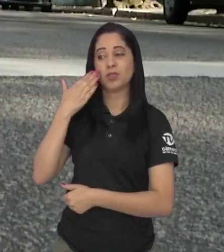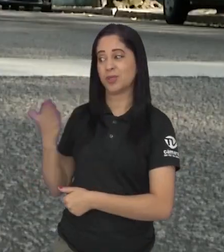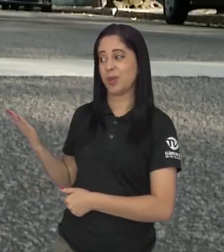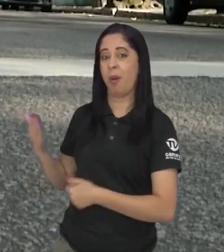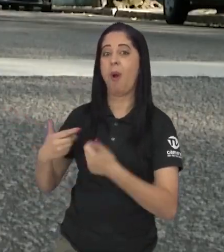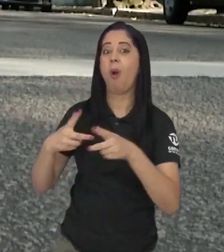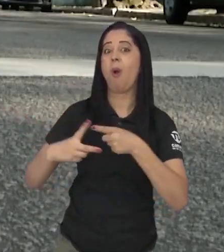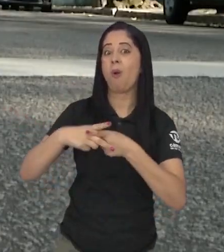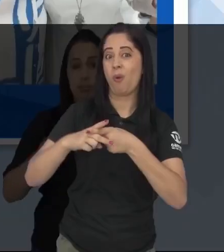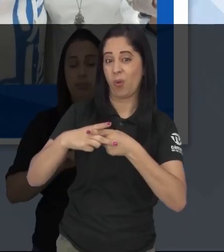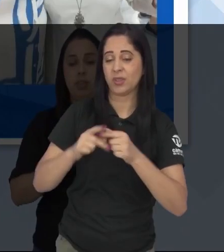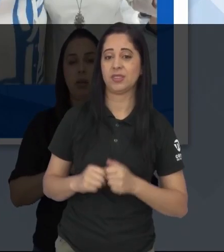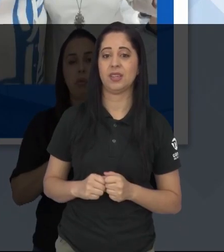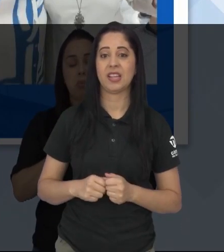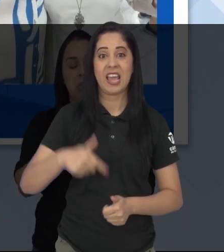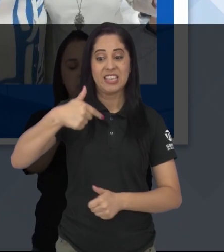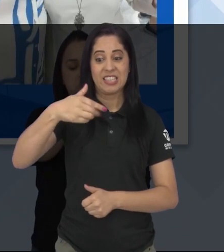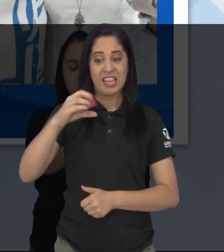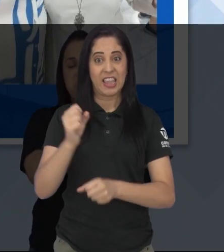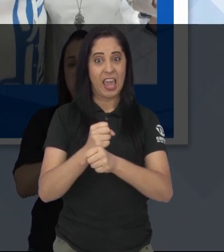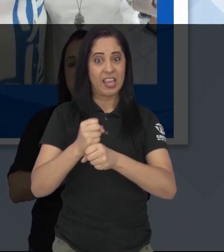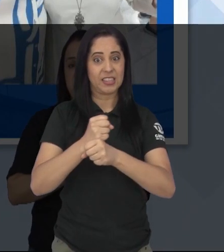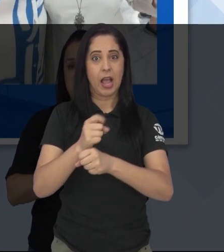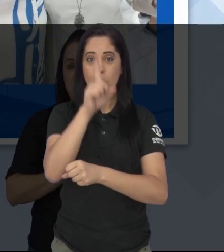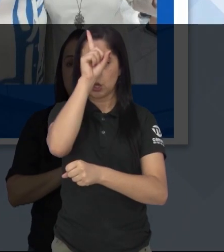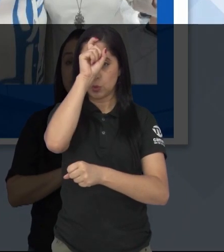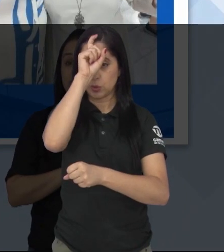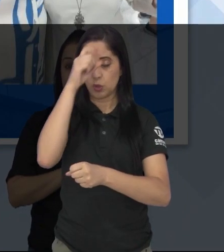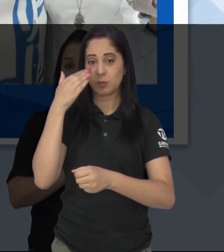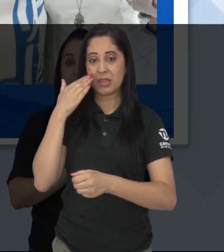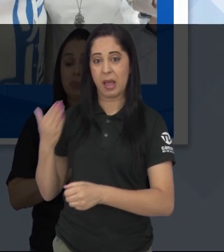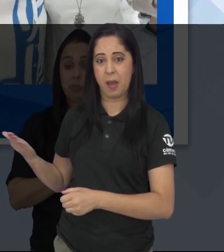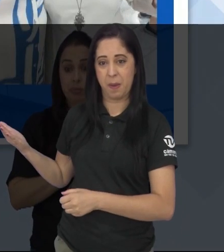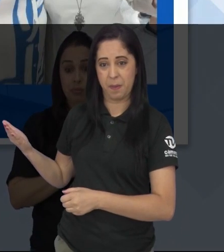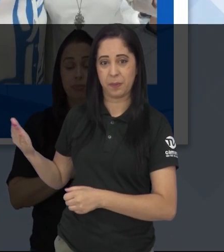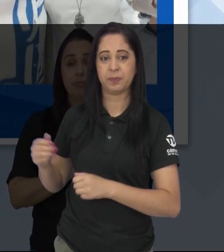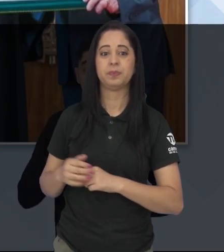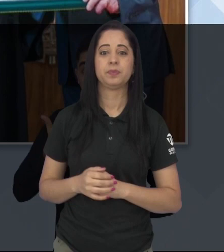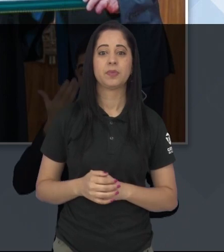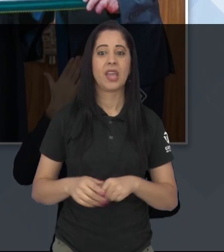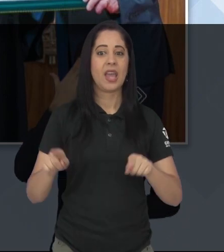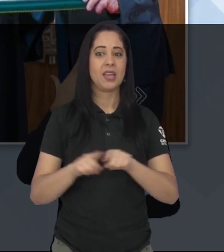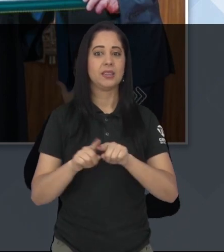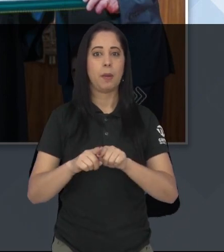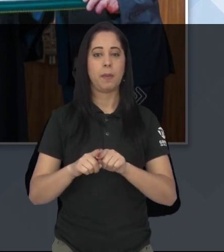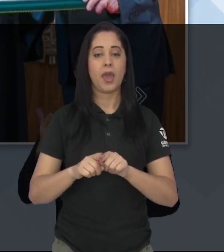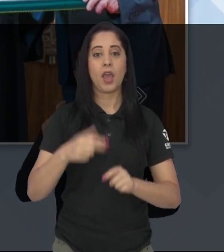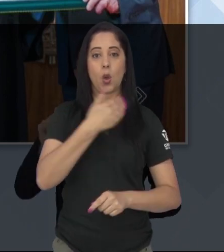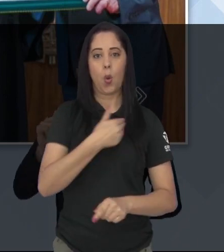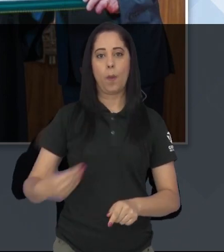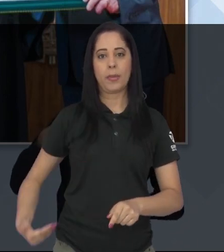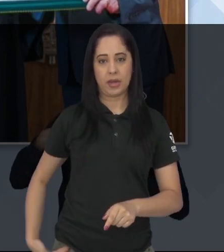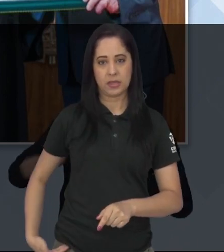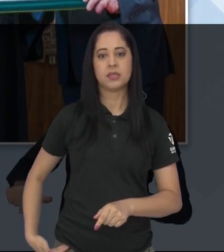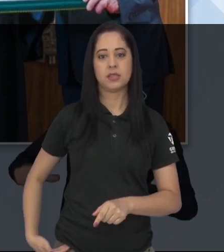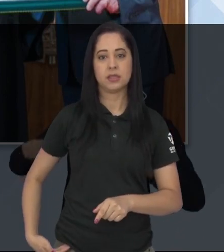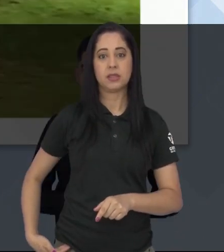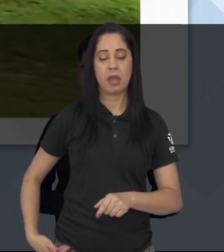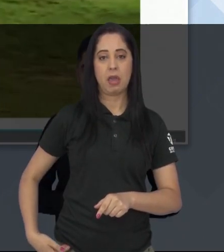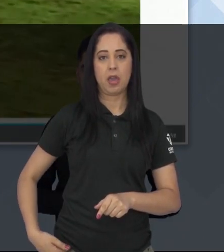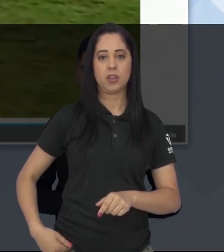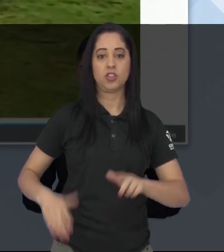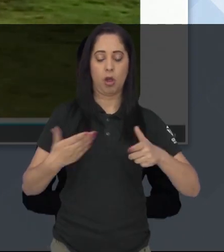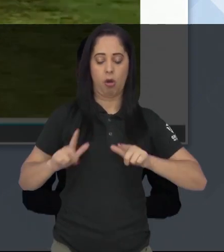do transporte público, 70 anos de fundação do Hospital Antoninho da Rocha Marmo, diplomação do presidente da República